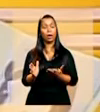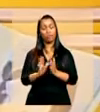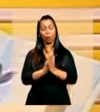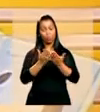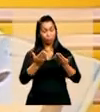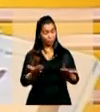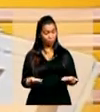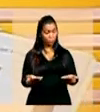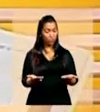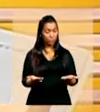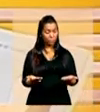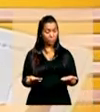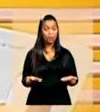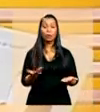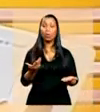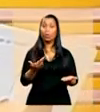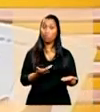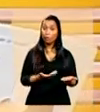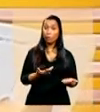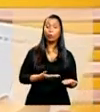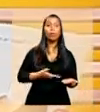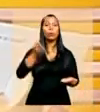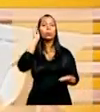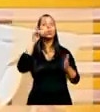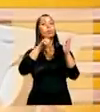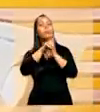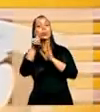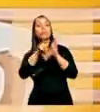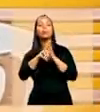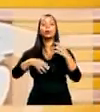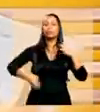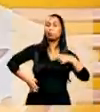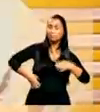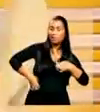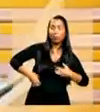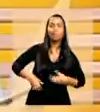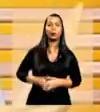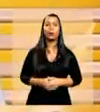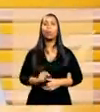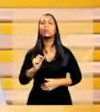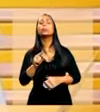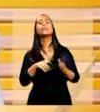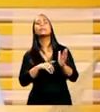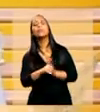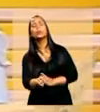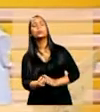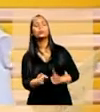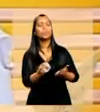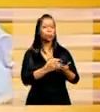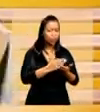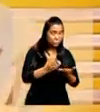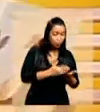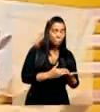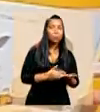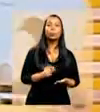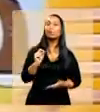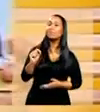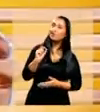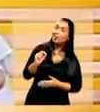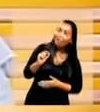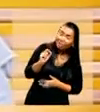abrir o livro e dizer, olha o burro perguntando para o macaco. O que ele perguntou? Deixa eu ver. O